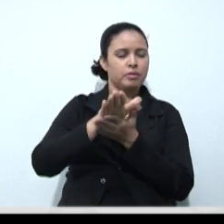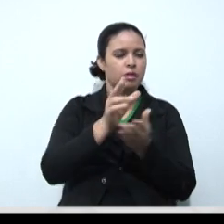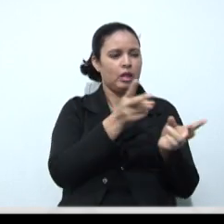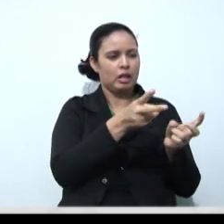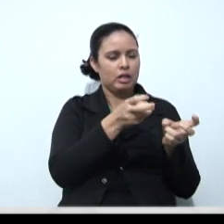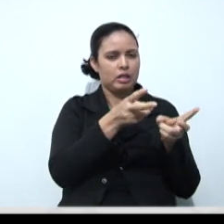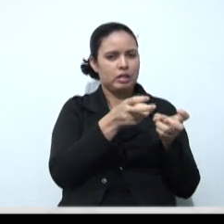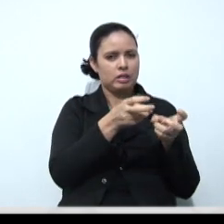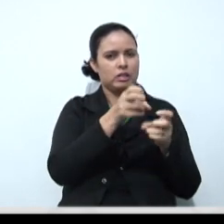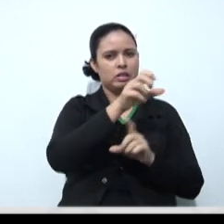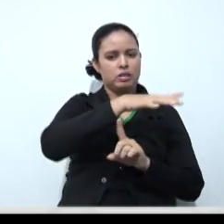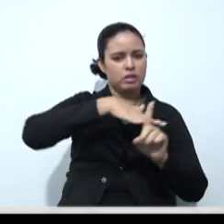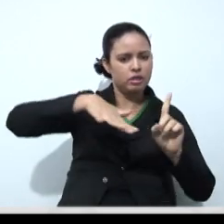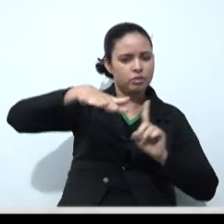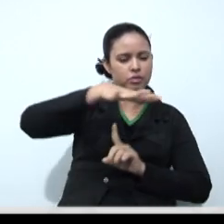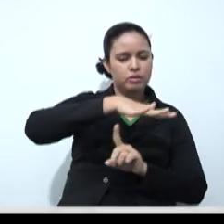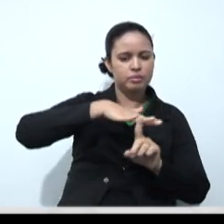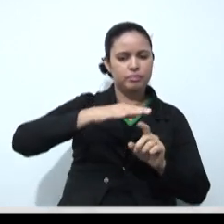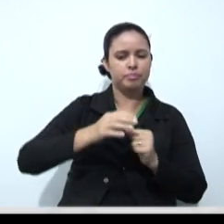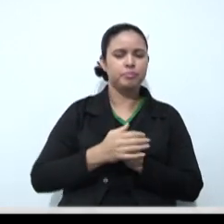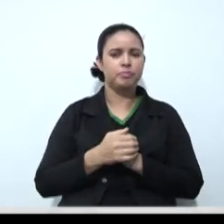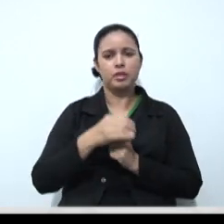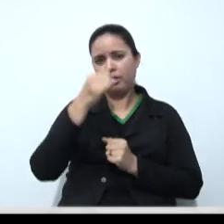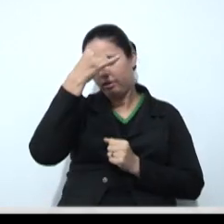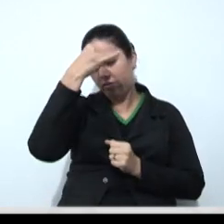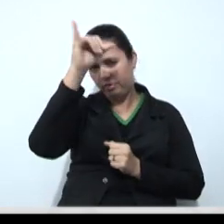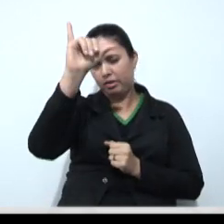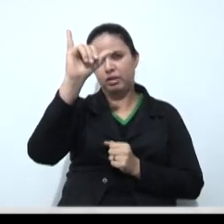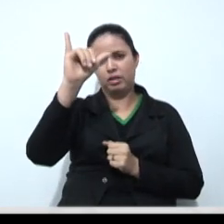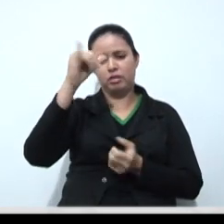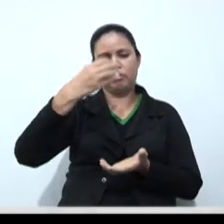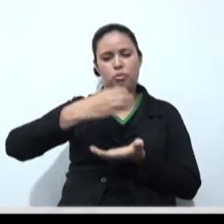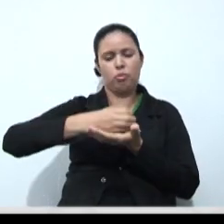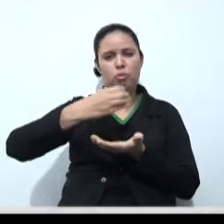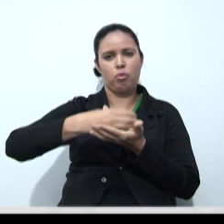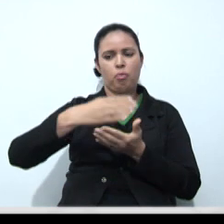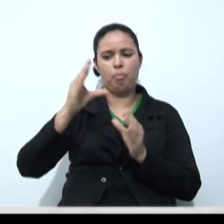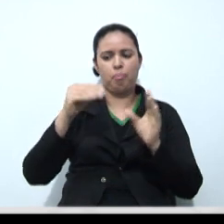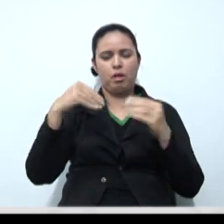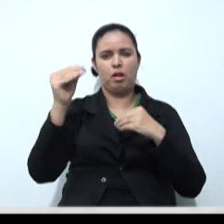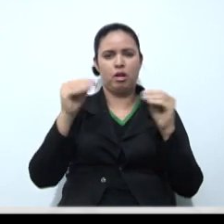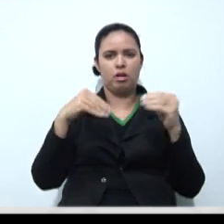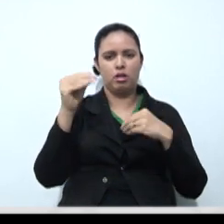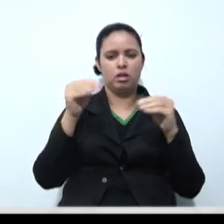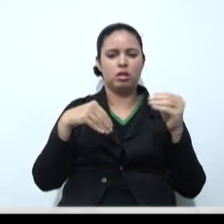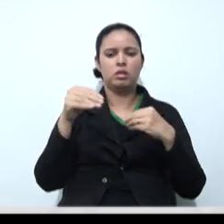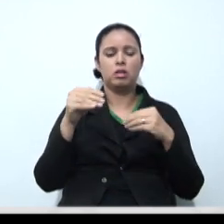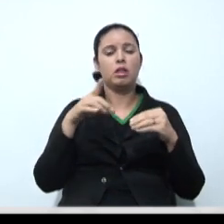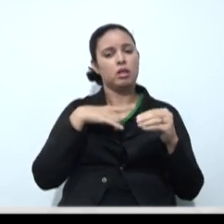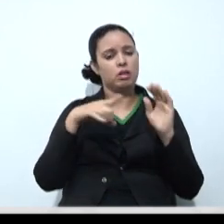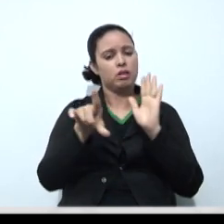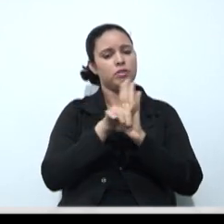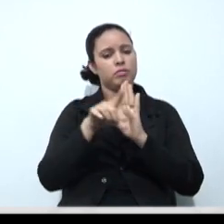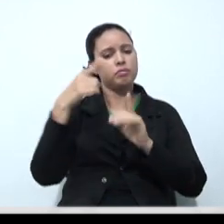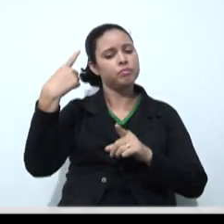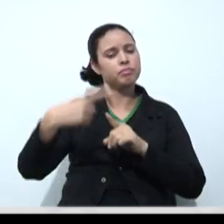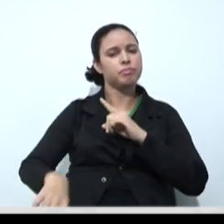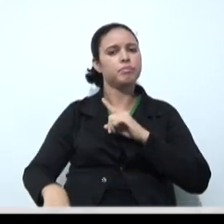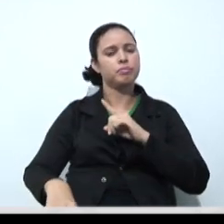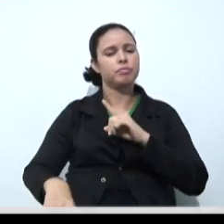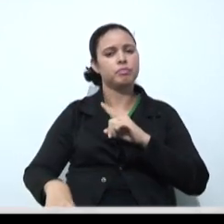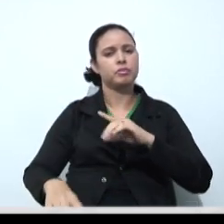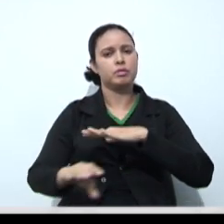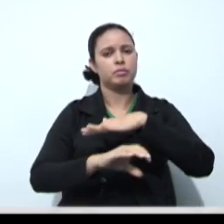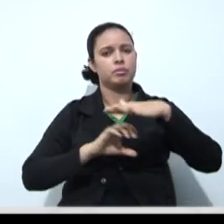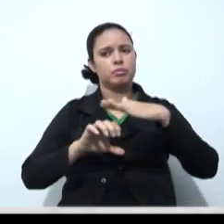para produzir para nós, tá bom? Evitar usar materiais descartáveis. Hoje nós temos várias leis que já punem aí as empresas que